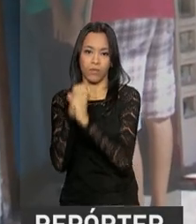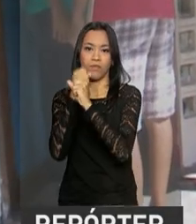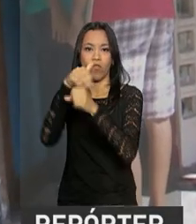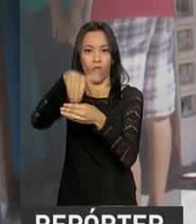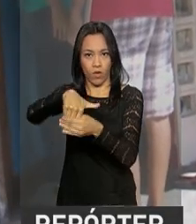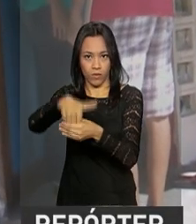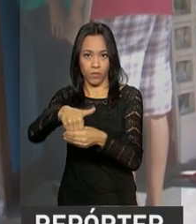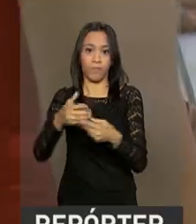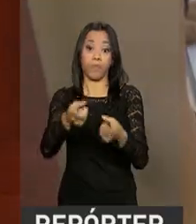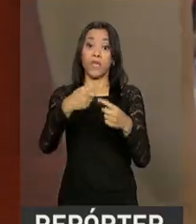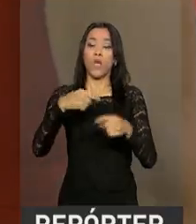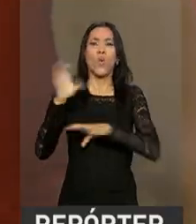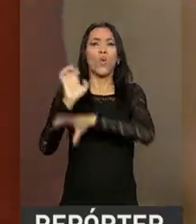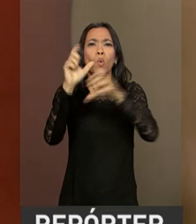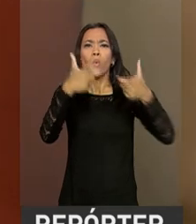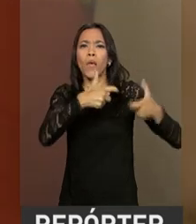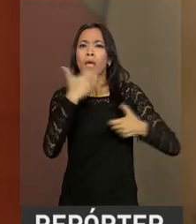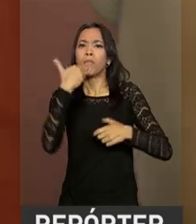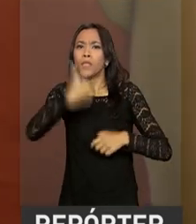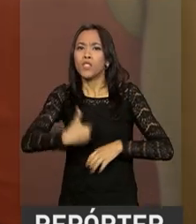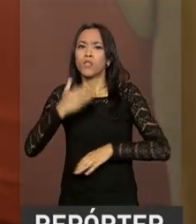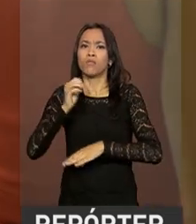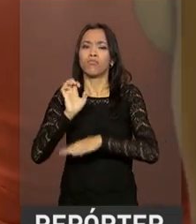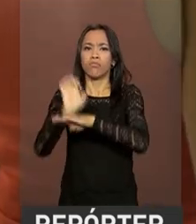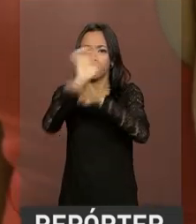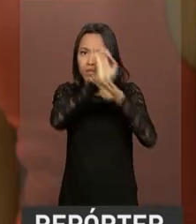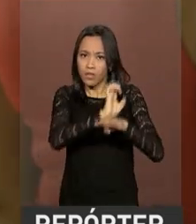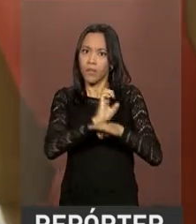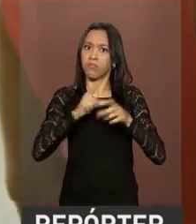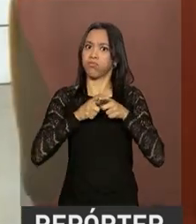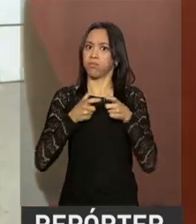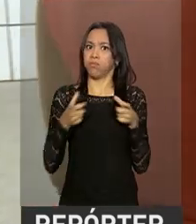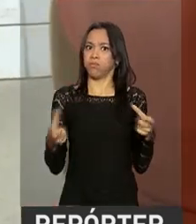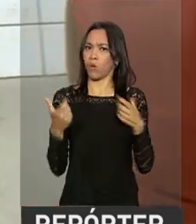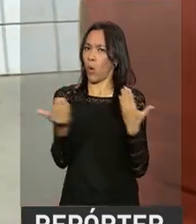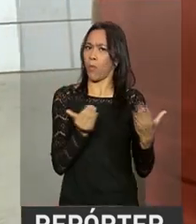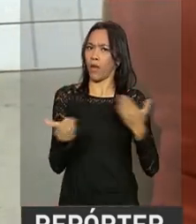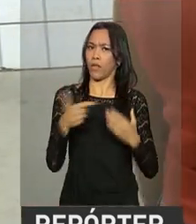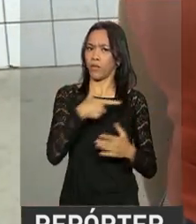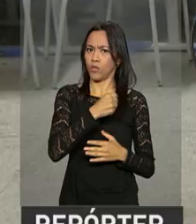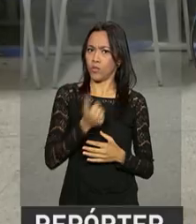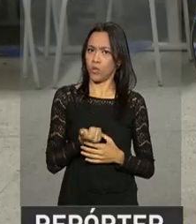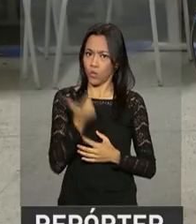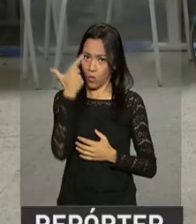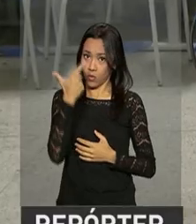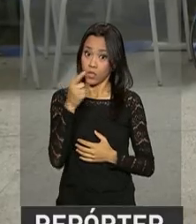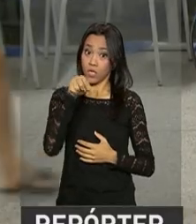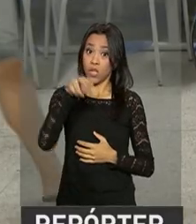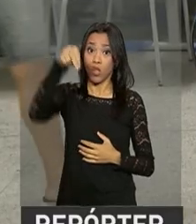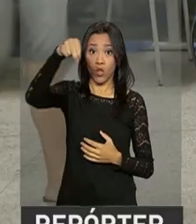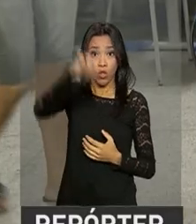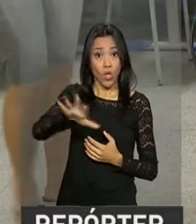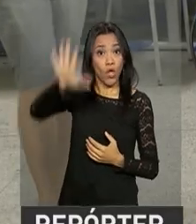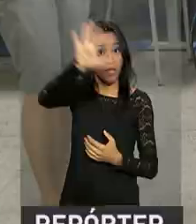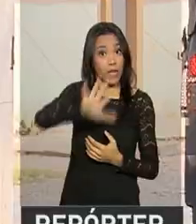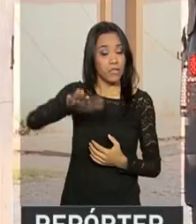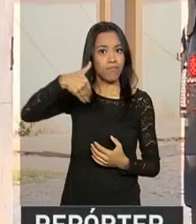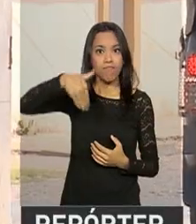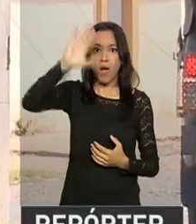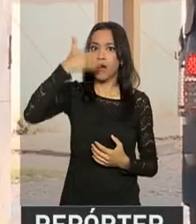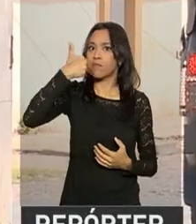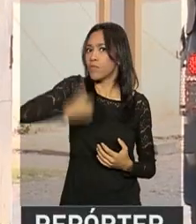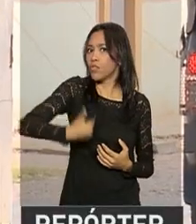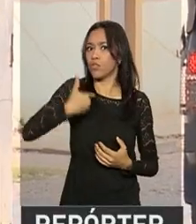locais que pediram apoio cresceu se comparado com o das eleições municipais de 2012 o nordeste foi a região que mais